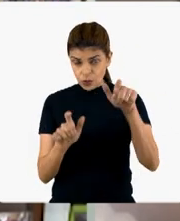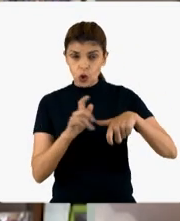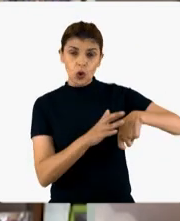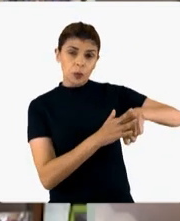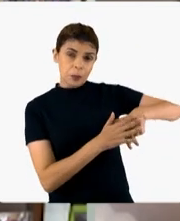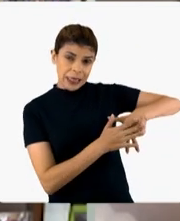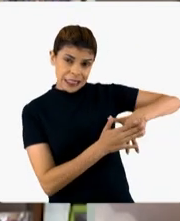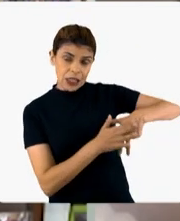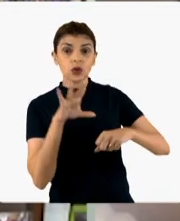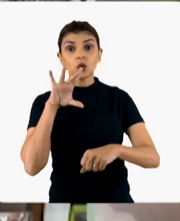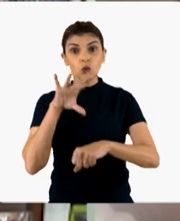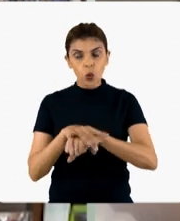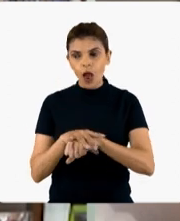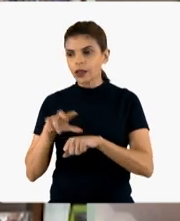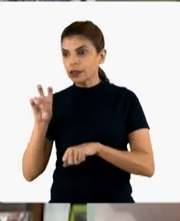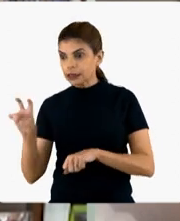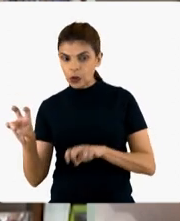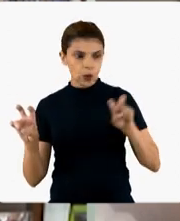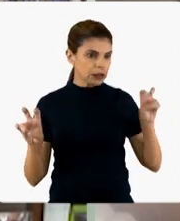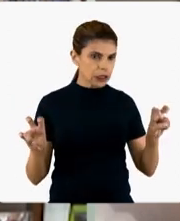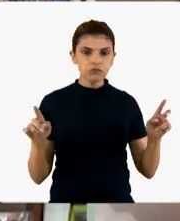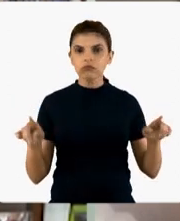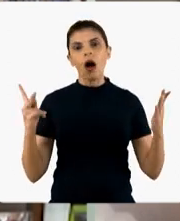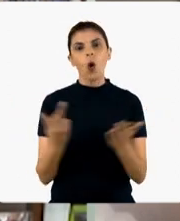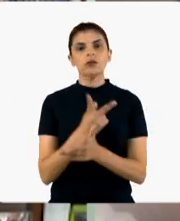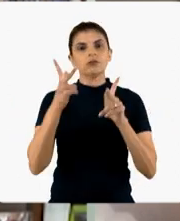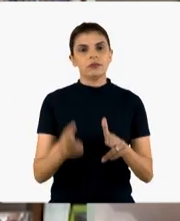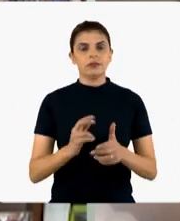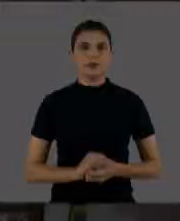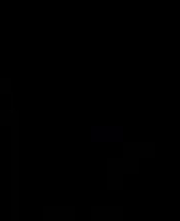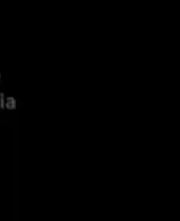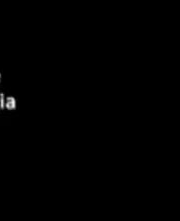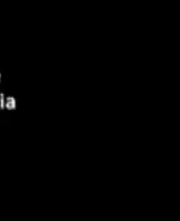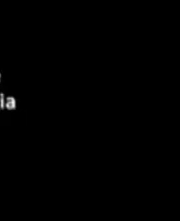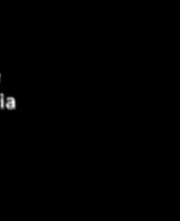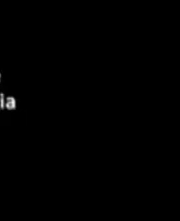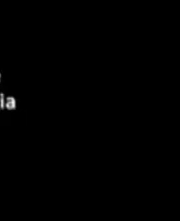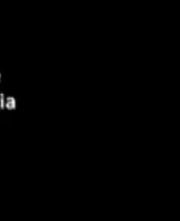ou menos 5 doentes de um jeito, 5 do outro, e foi exatamente assim que aconteceu.